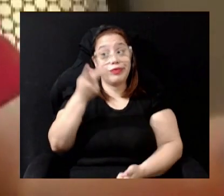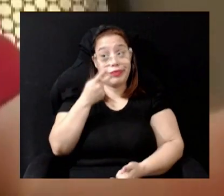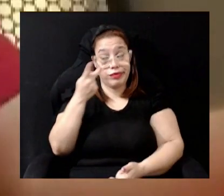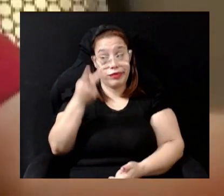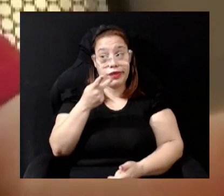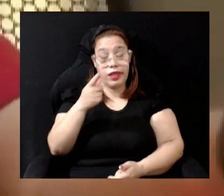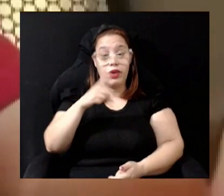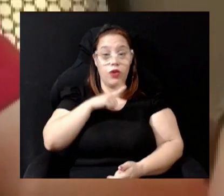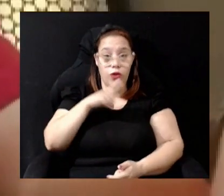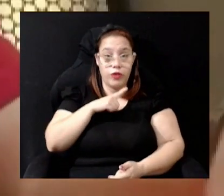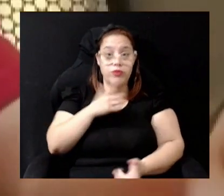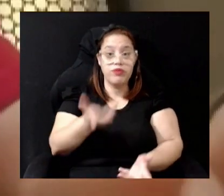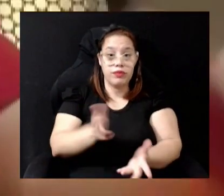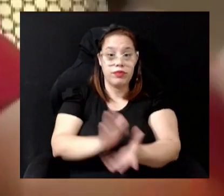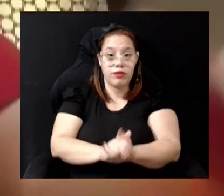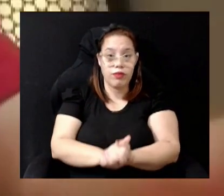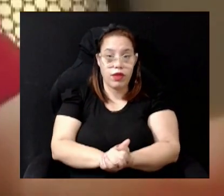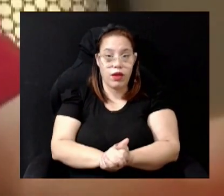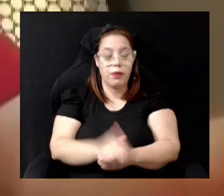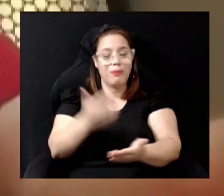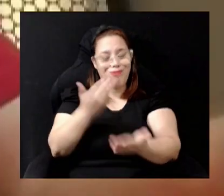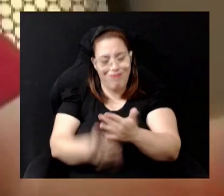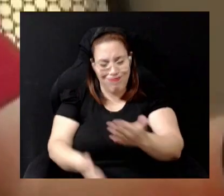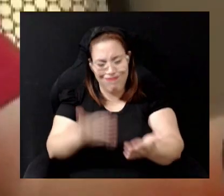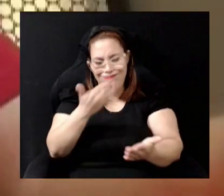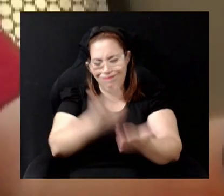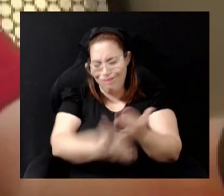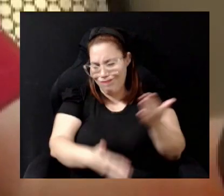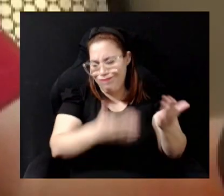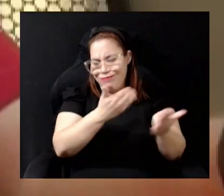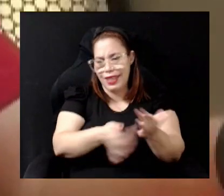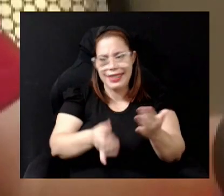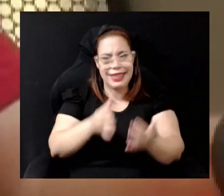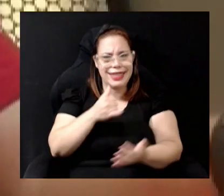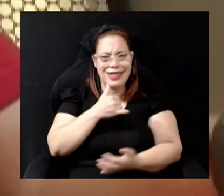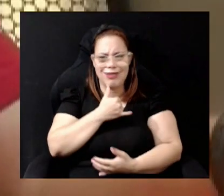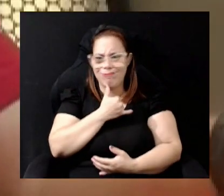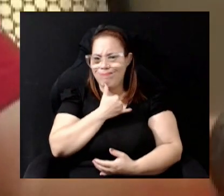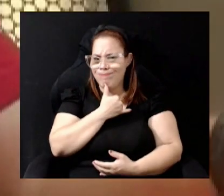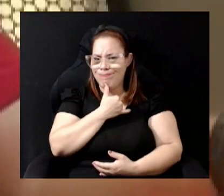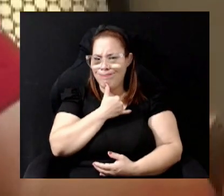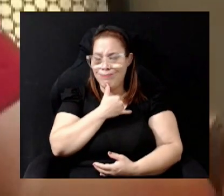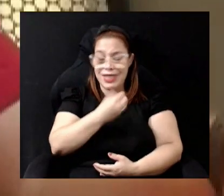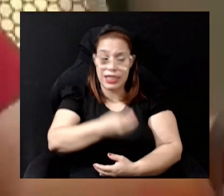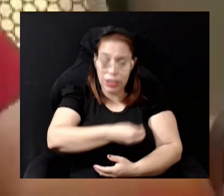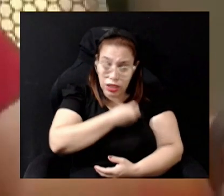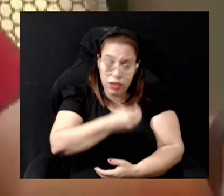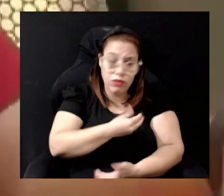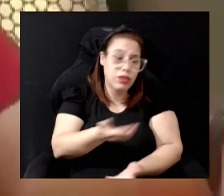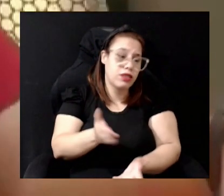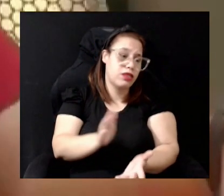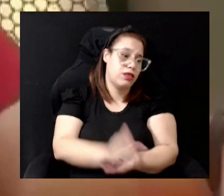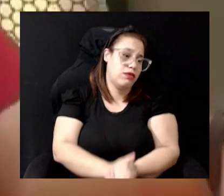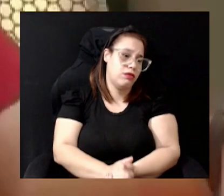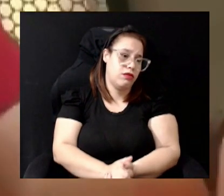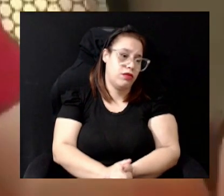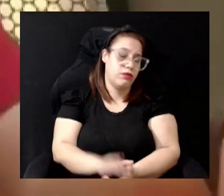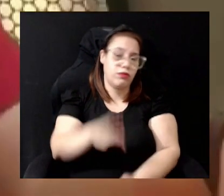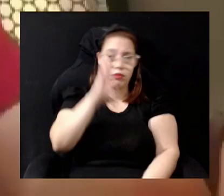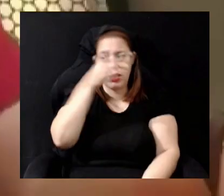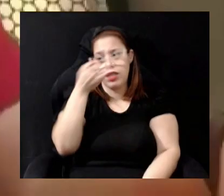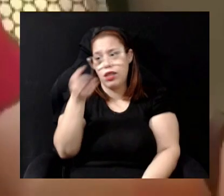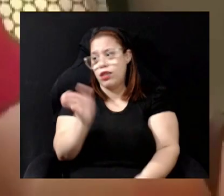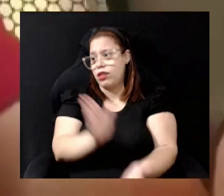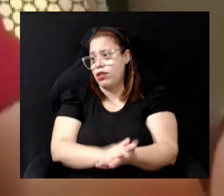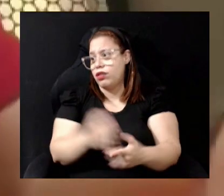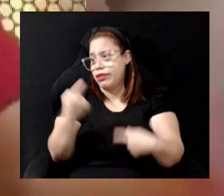bastante perdas, né? E infelizmente perdas de vidas, né? Que acho que é o ponto principal, né, da discussão quando se